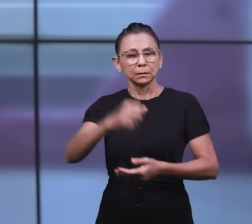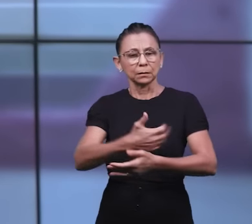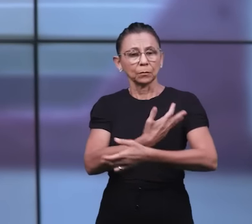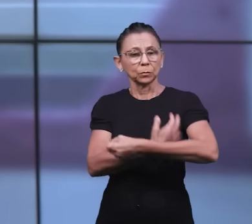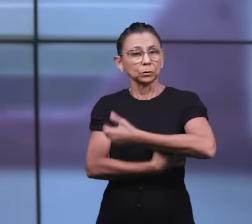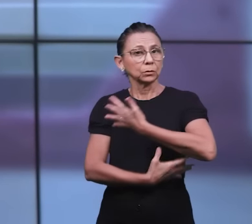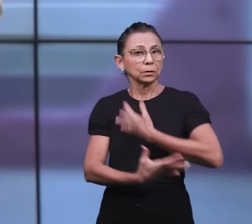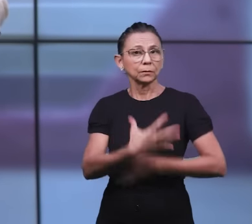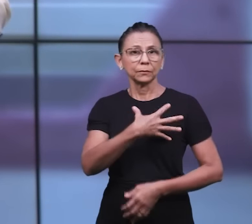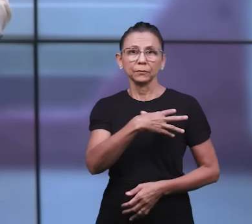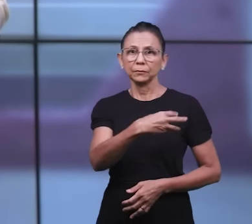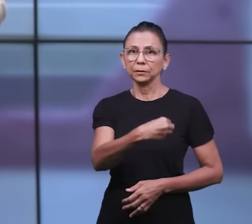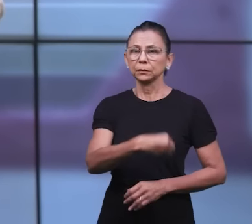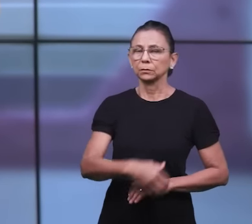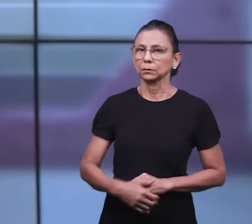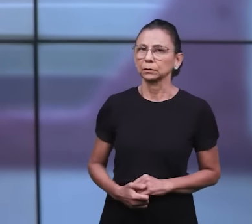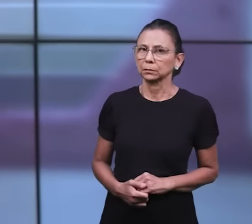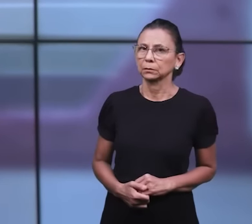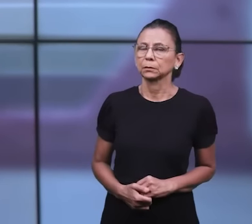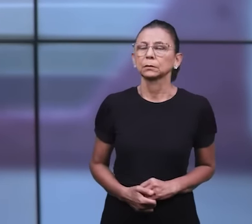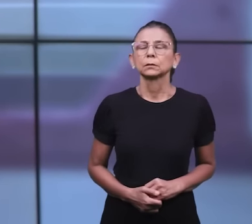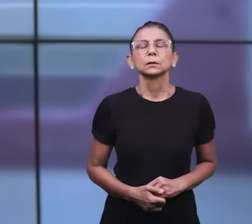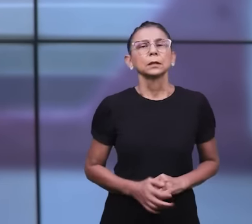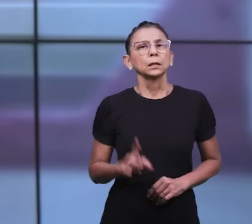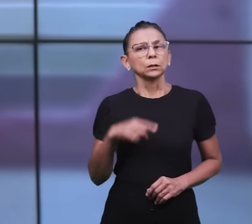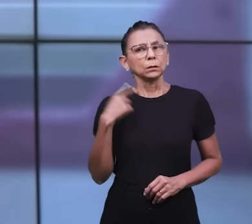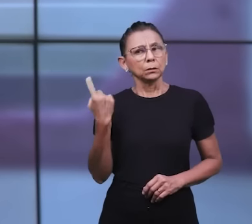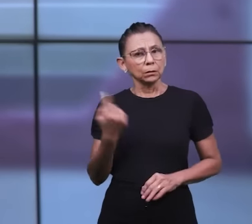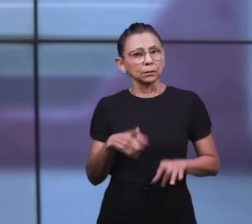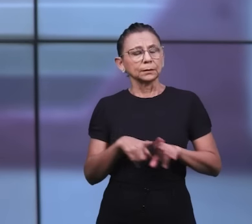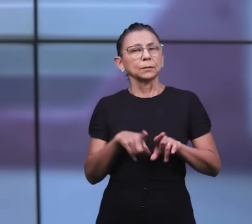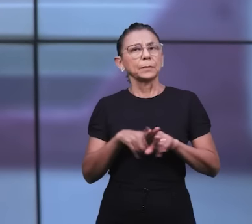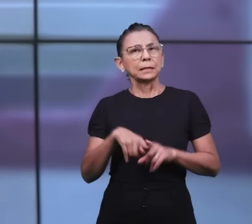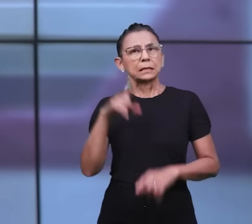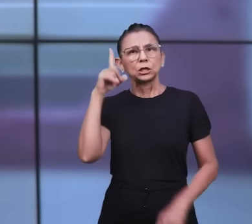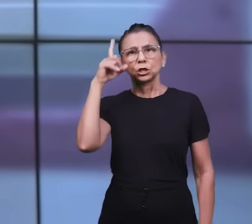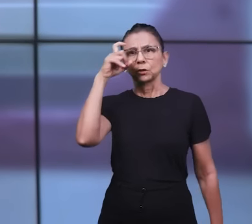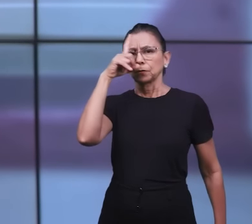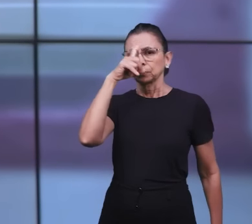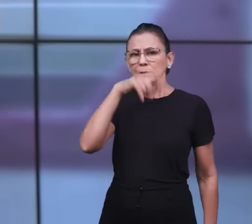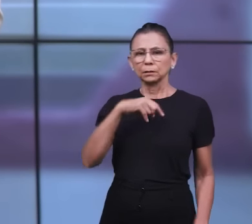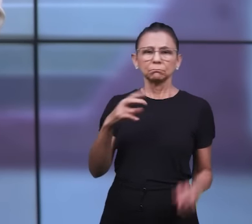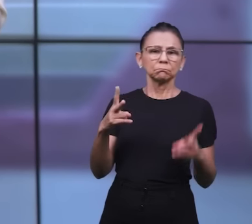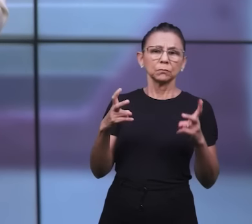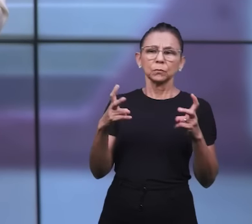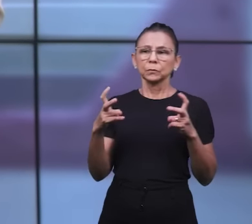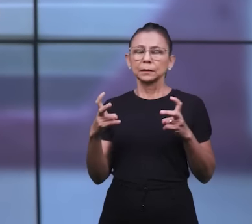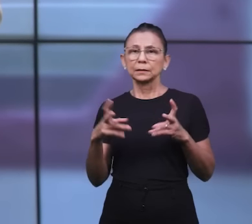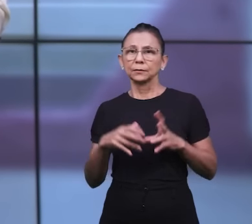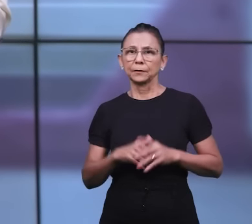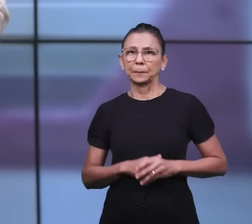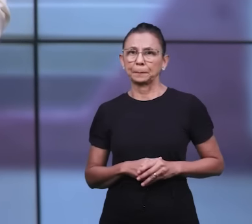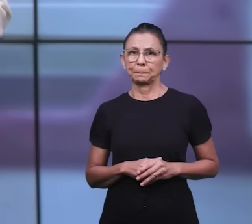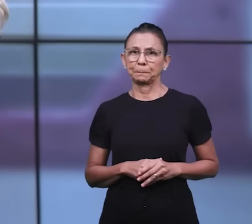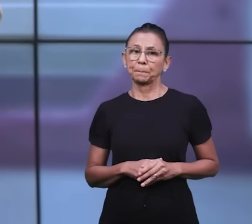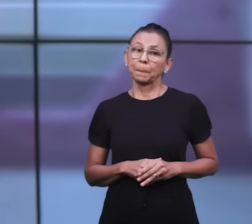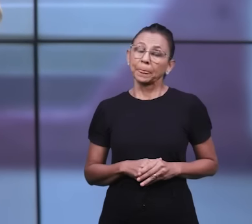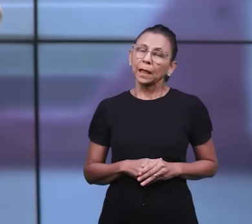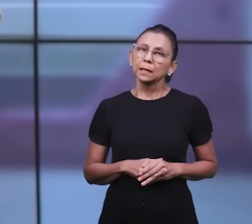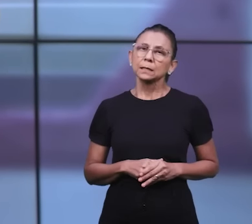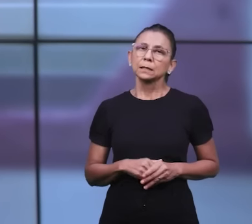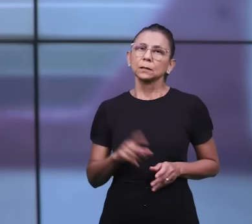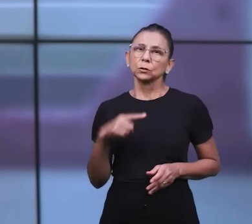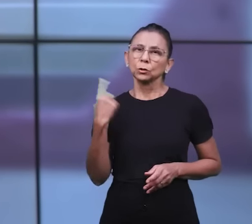refletimos que muitas vezes nós também temos dificuldades para identificar se o nosso relacionamento